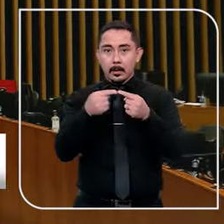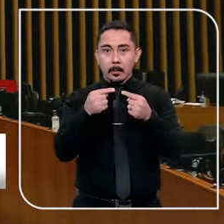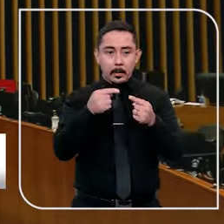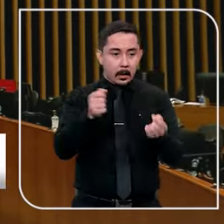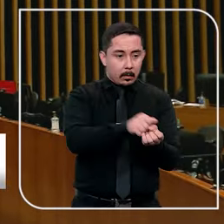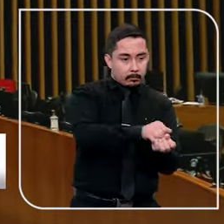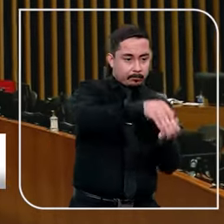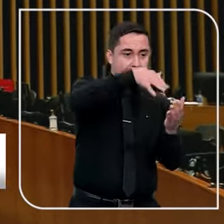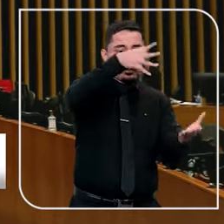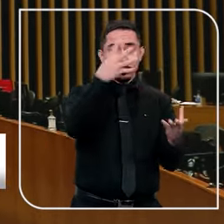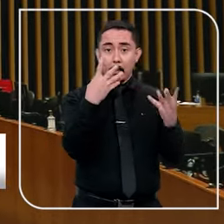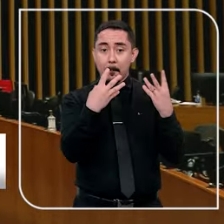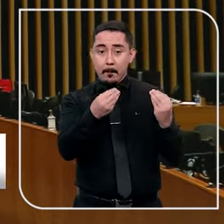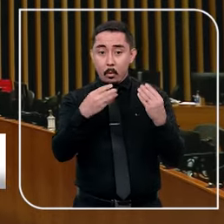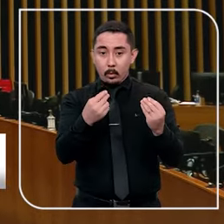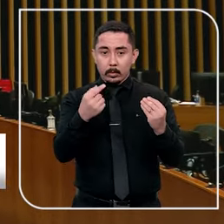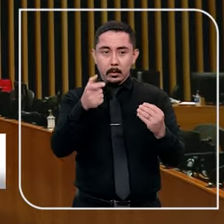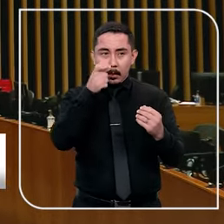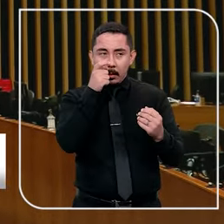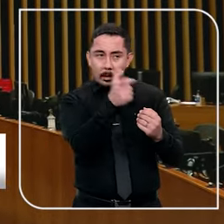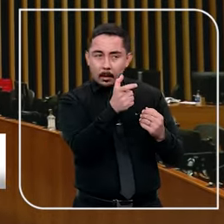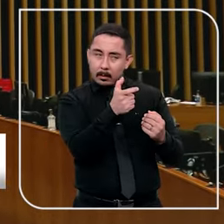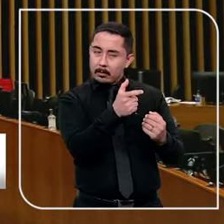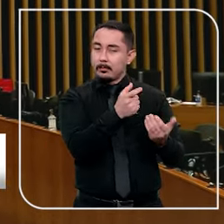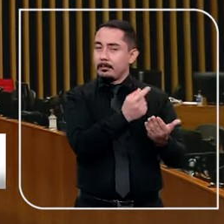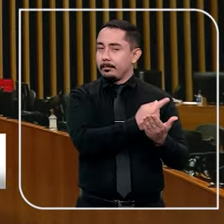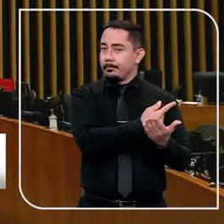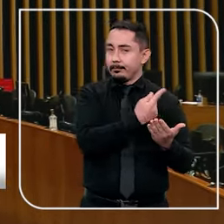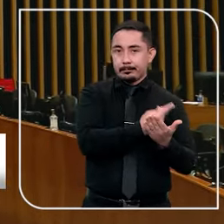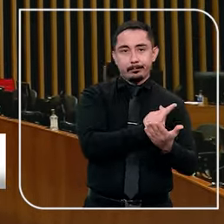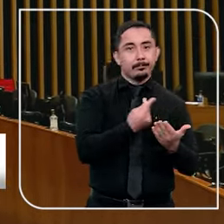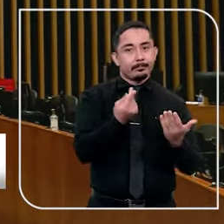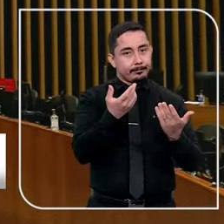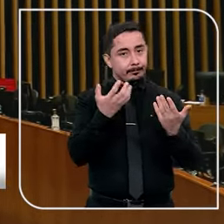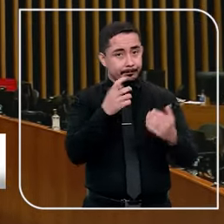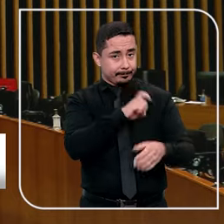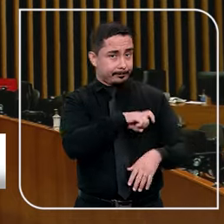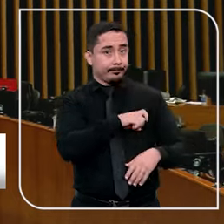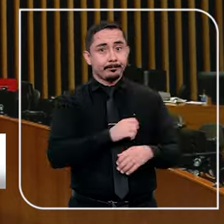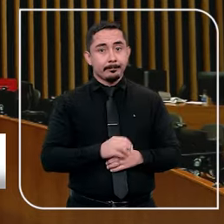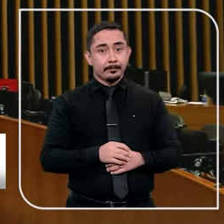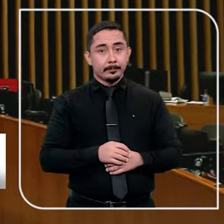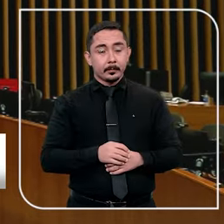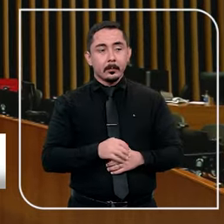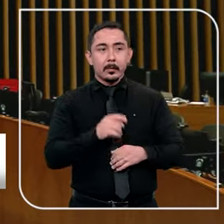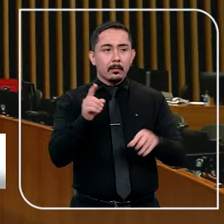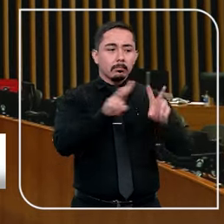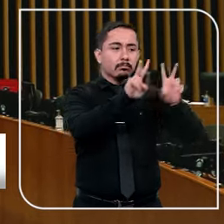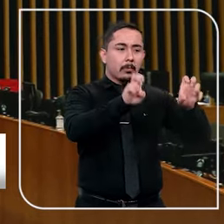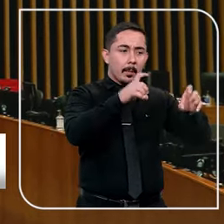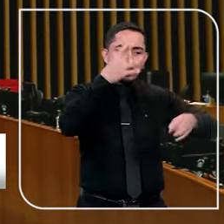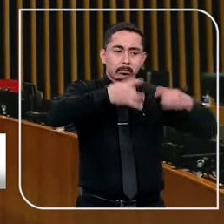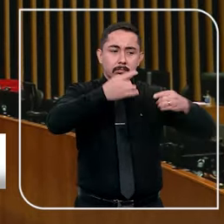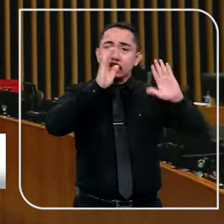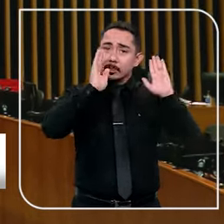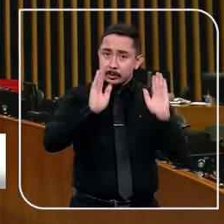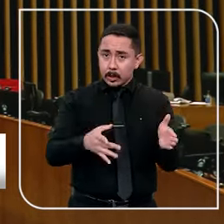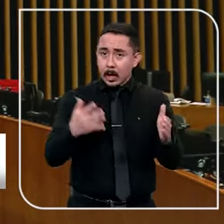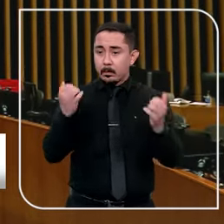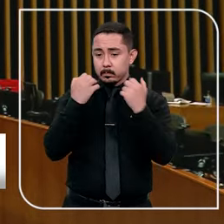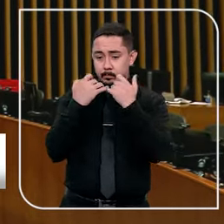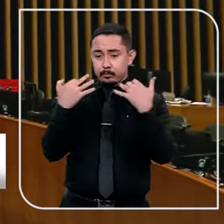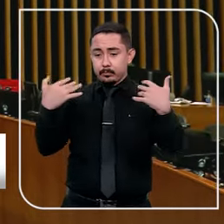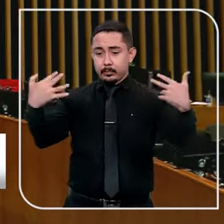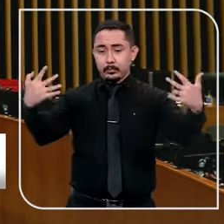provocado por demandas massificadas Com intenção ilegítima Lembrando que esse assunto já foi debatido em